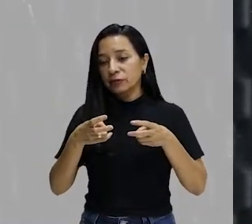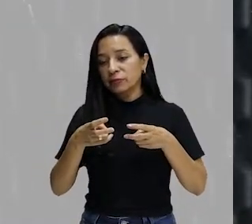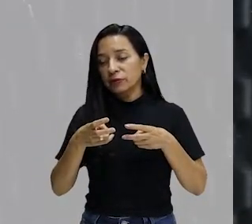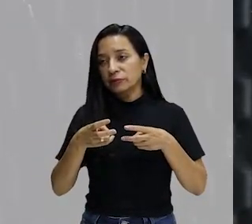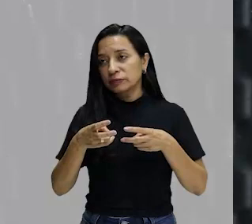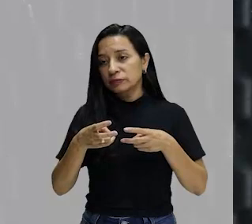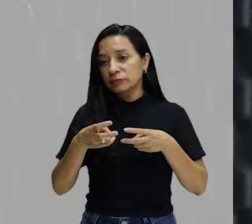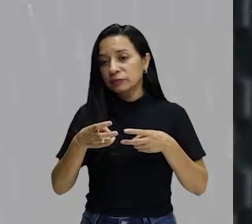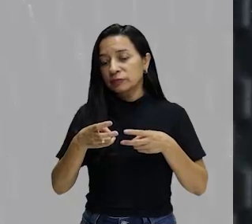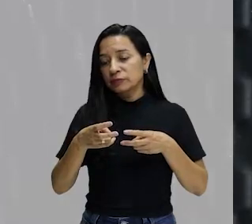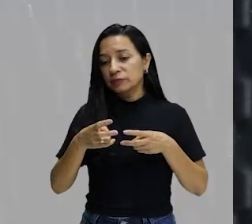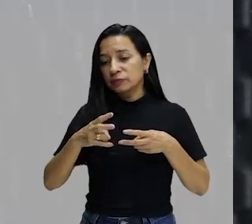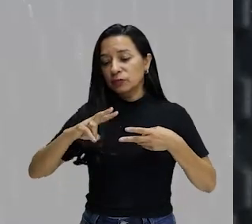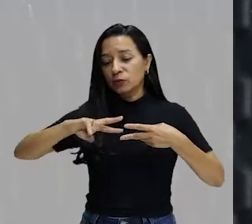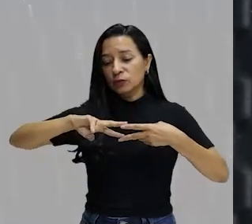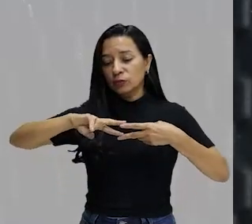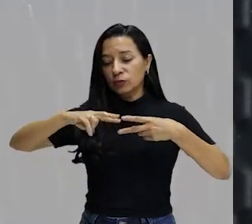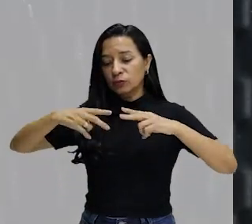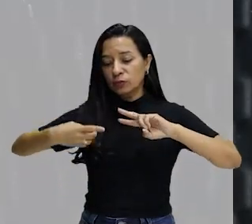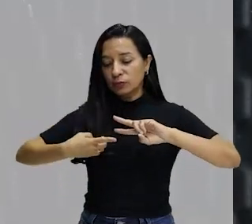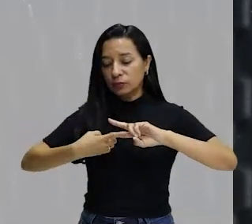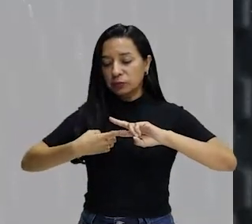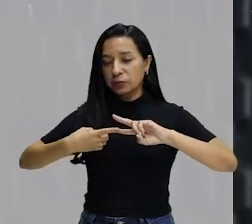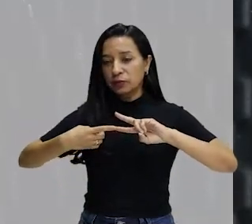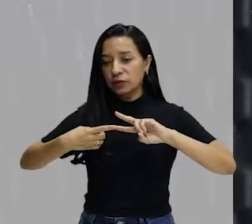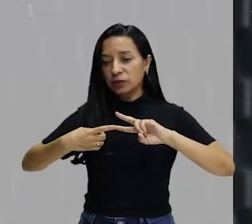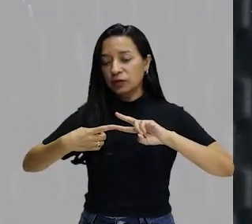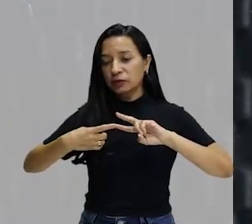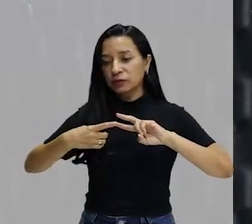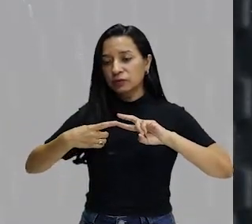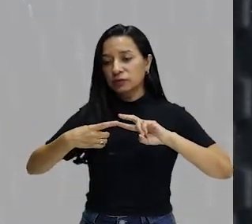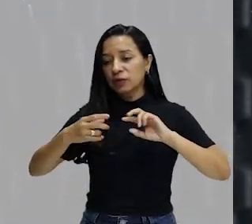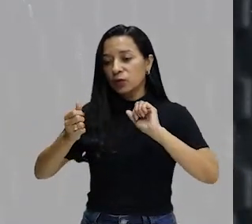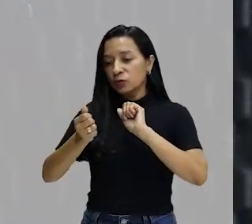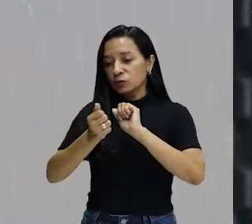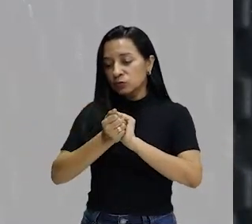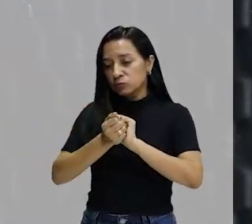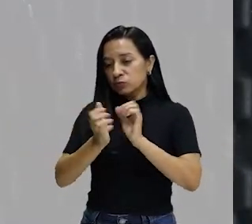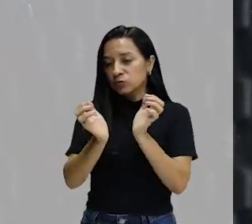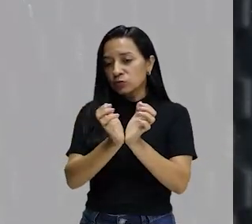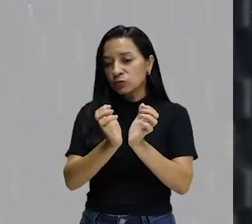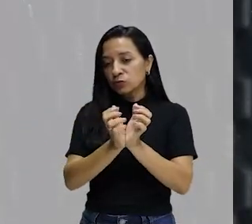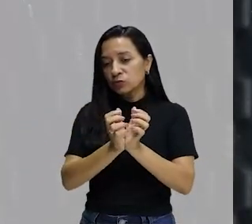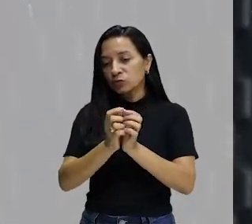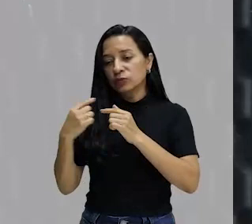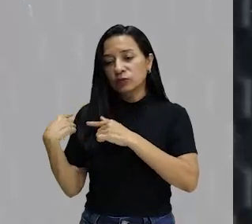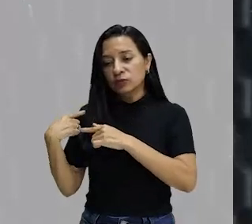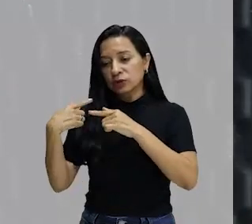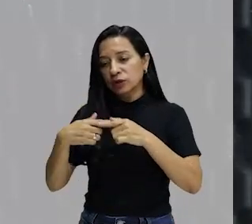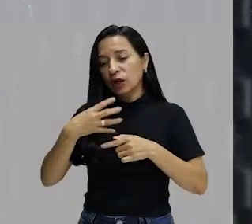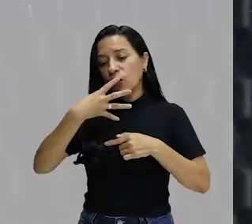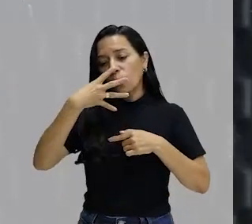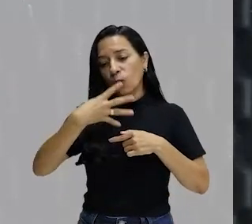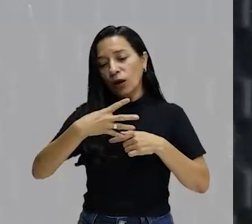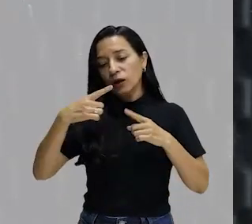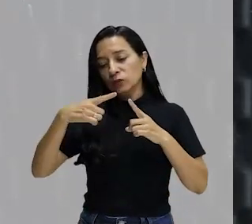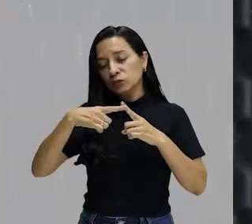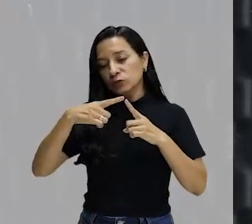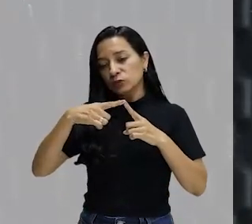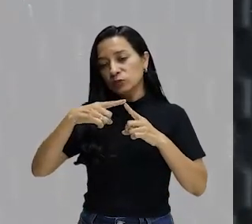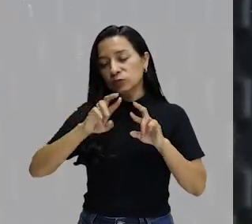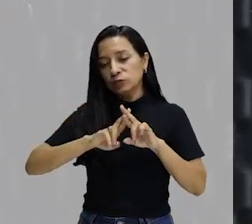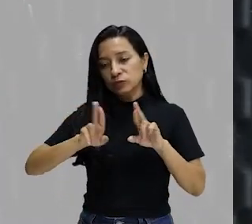alelos, eles trabalharam em conjunto para gerar esses 4 fenótipos diferentes. É bem